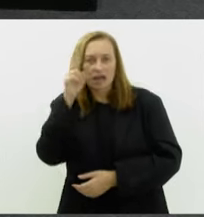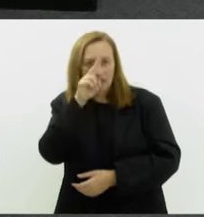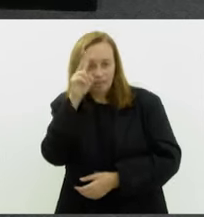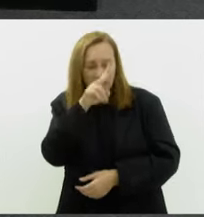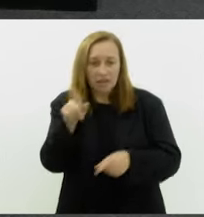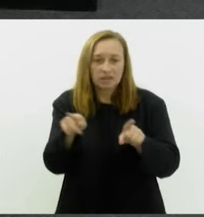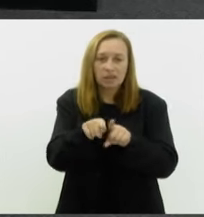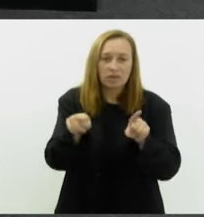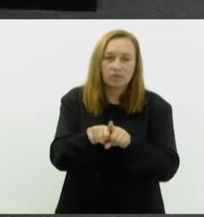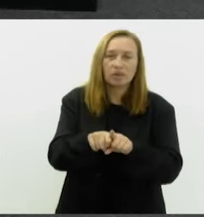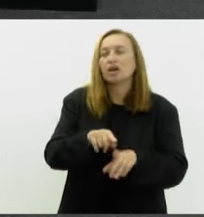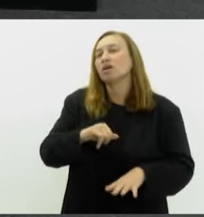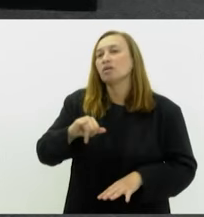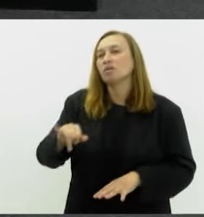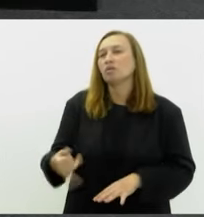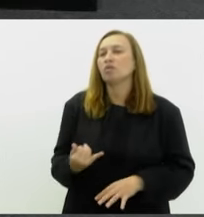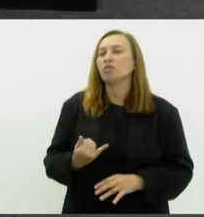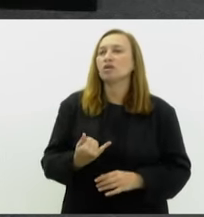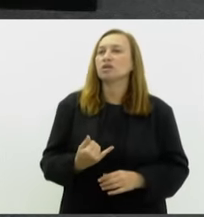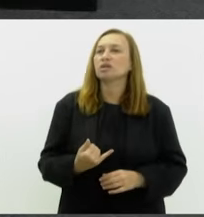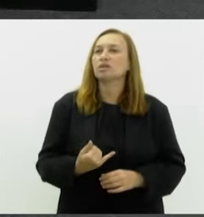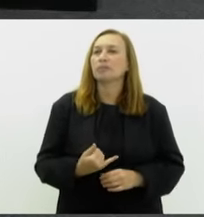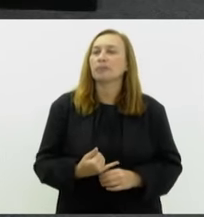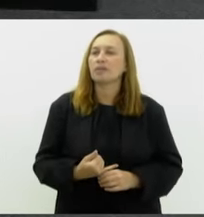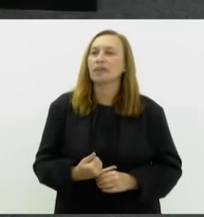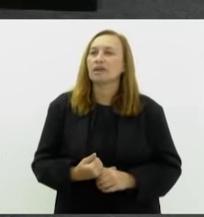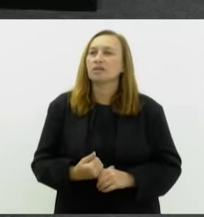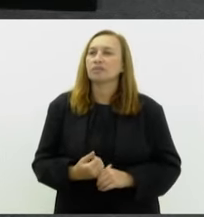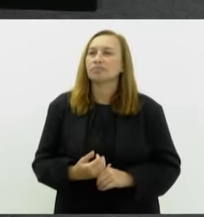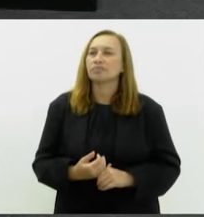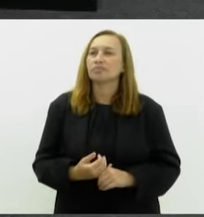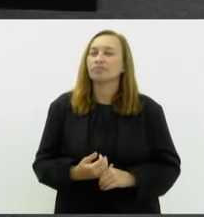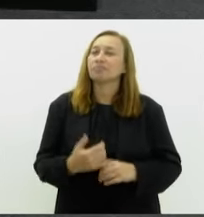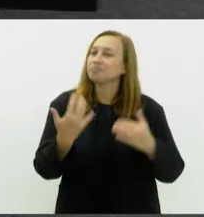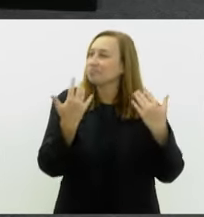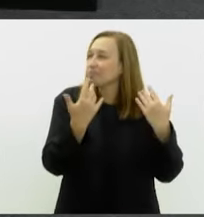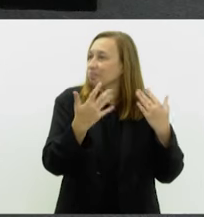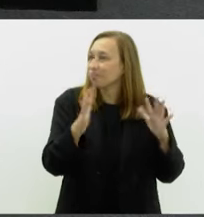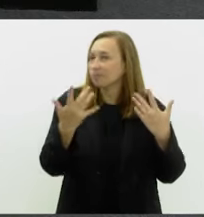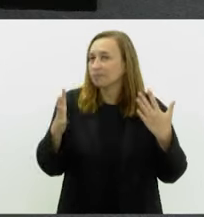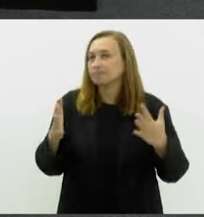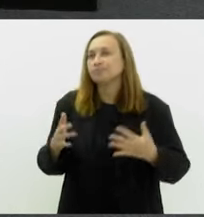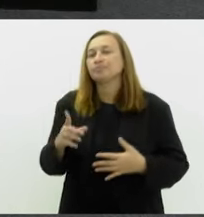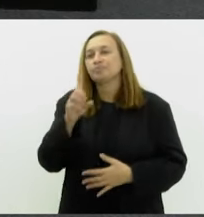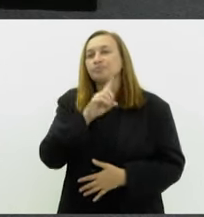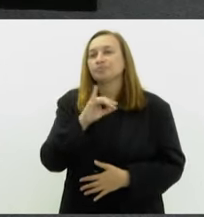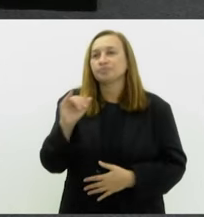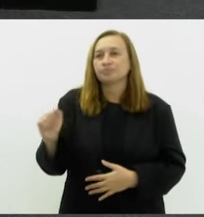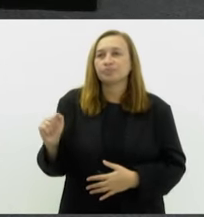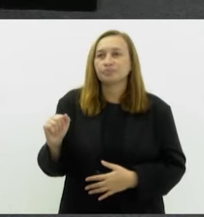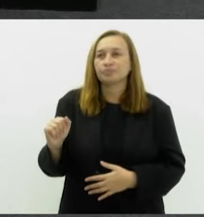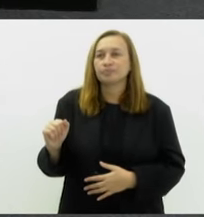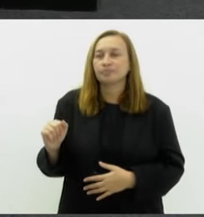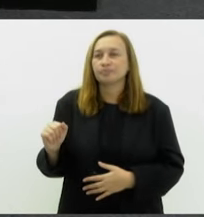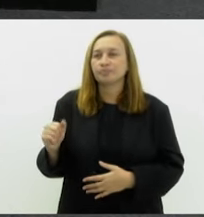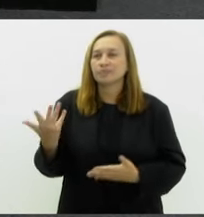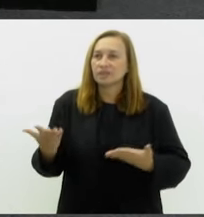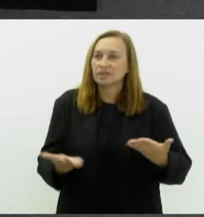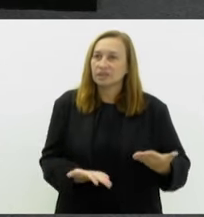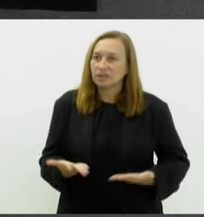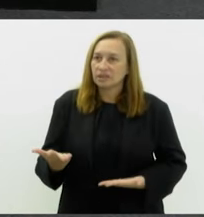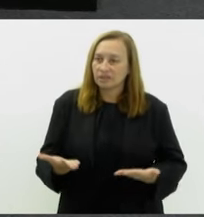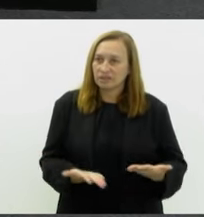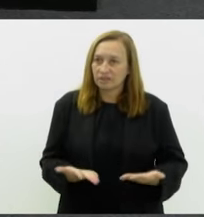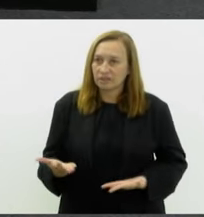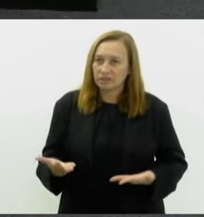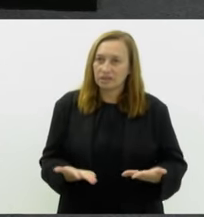também, aproveitando o ensejo, que recentemente a gente comemorou o Dia da Empregada Doméstica.